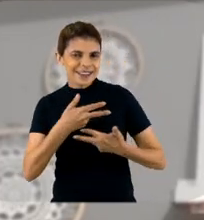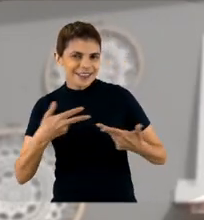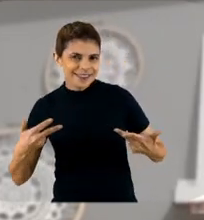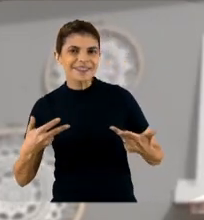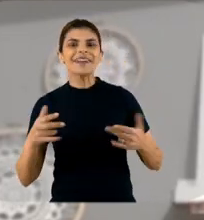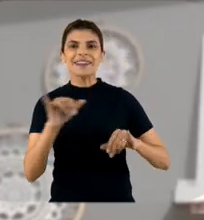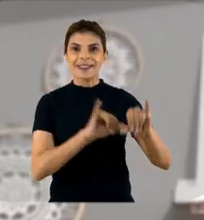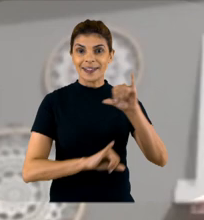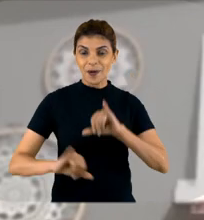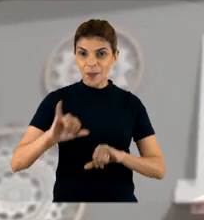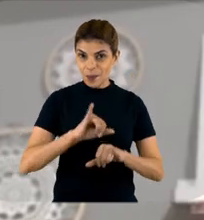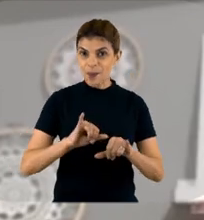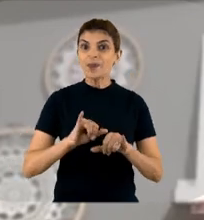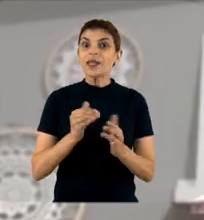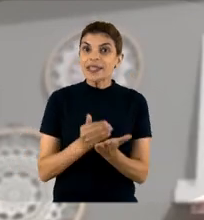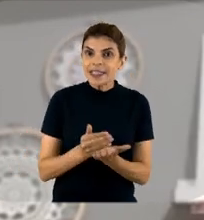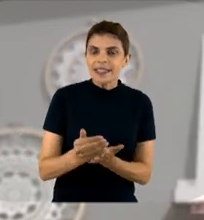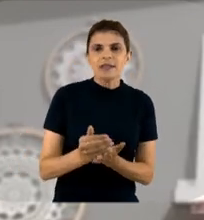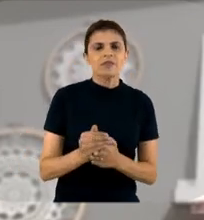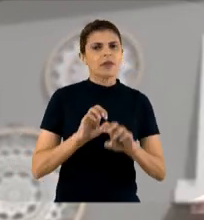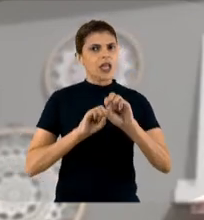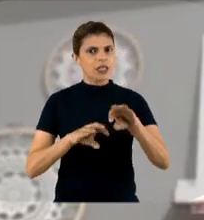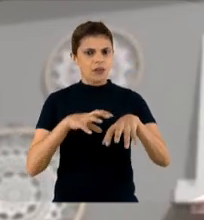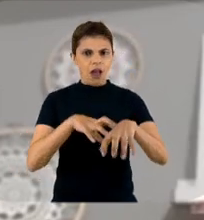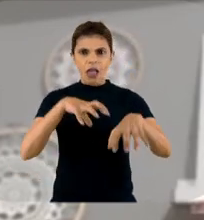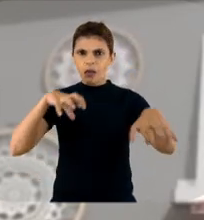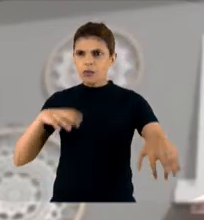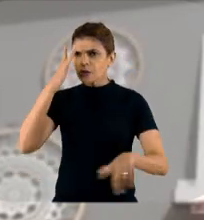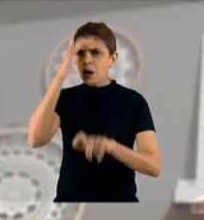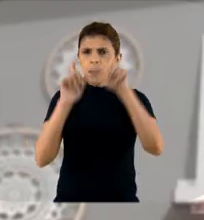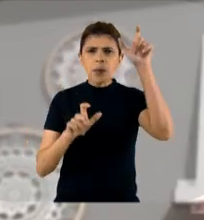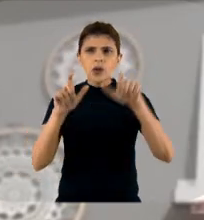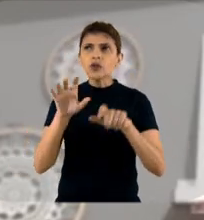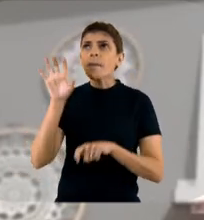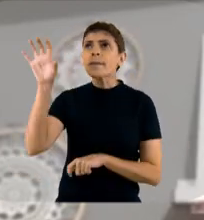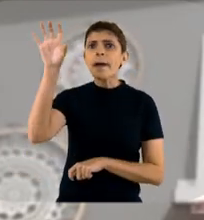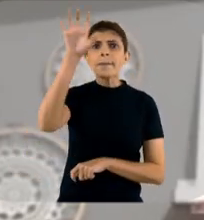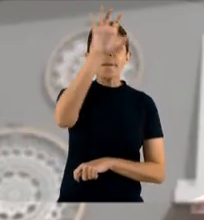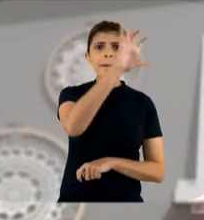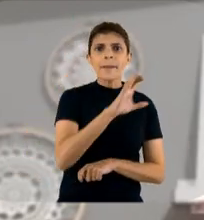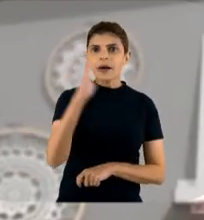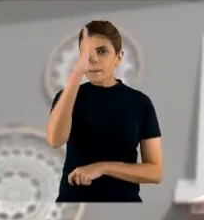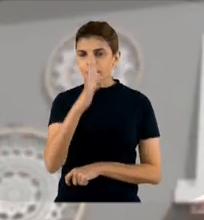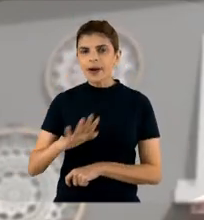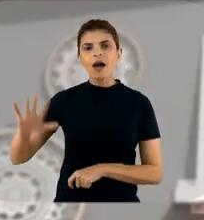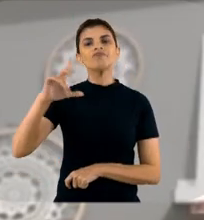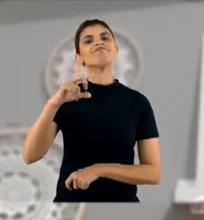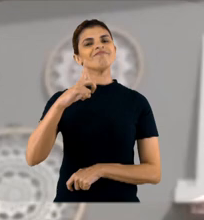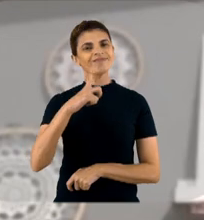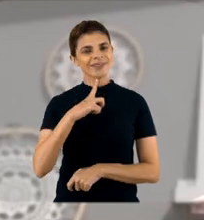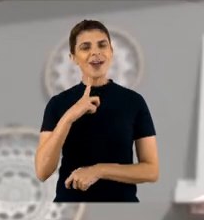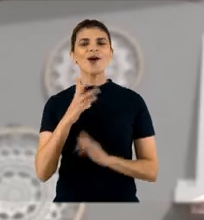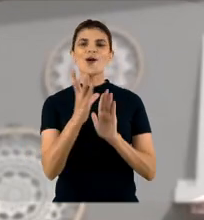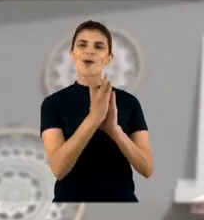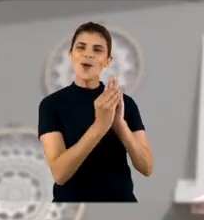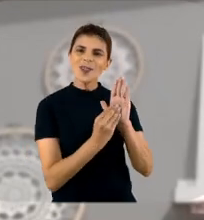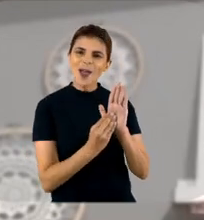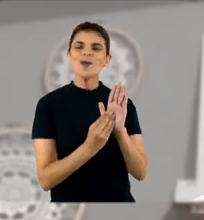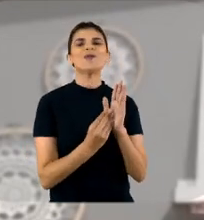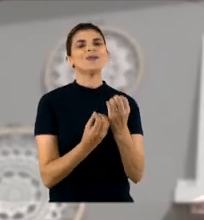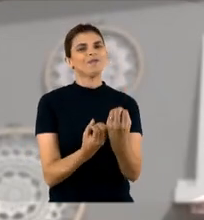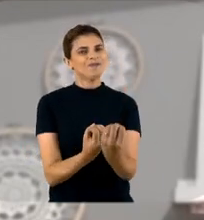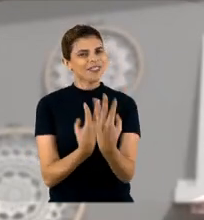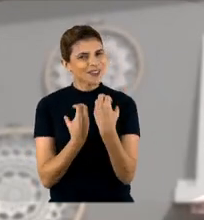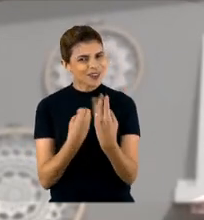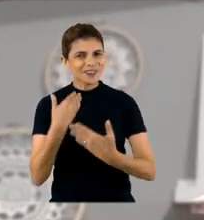de Laboratório. O ensino remoto está favorecendo que pessoas de várias partes do Brasil tenham acesso ao nosso